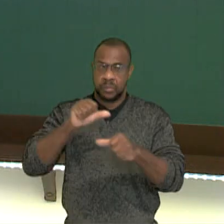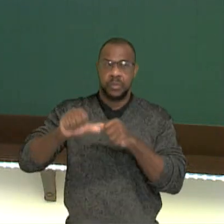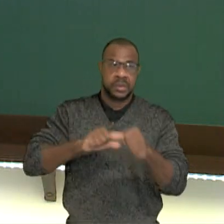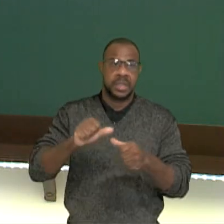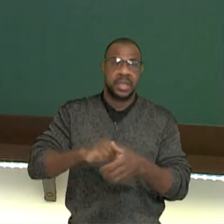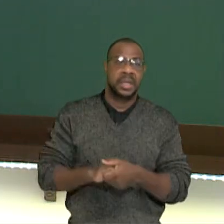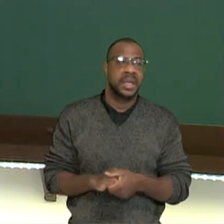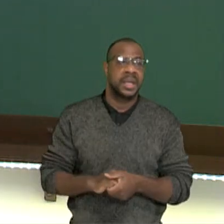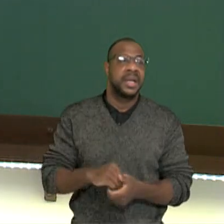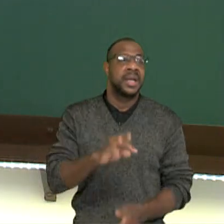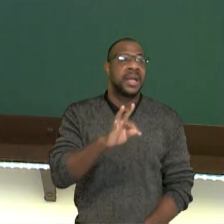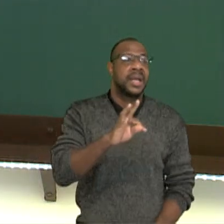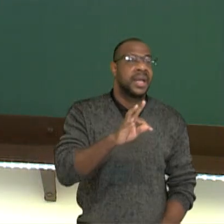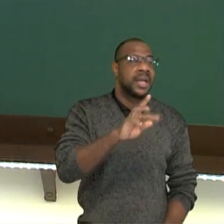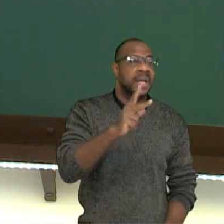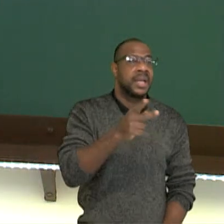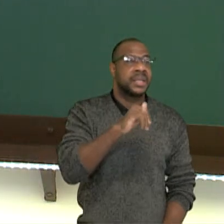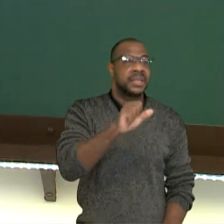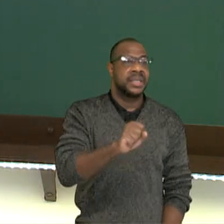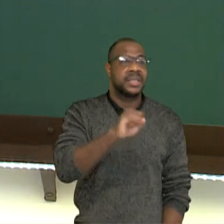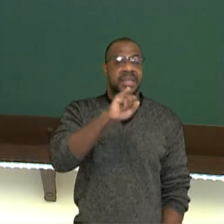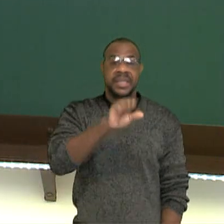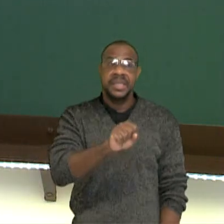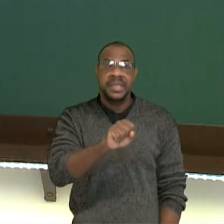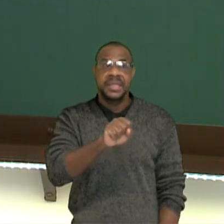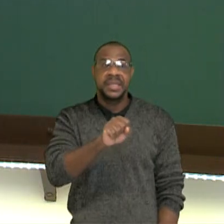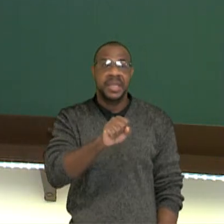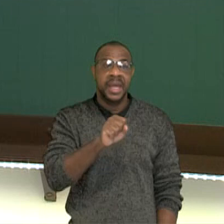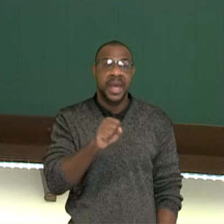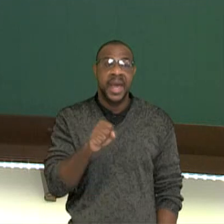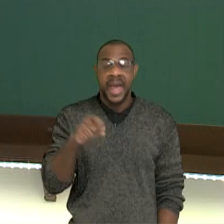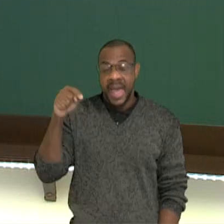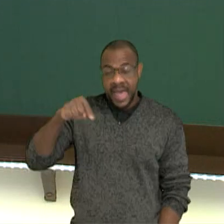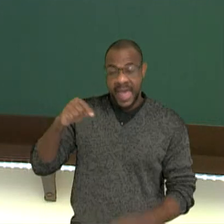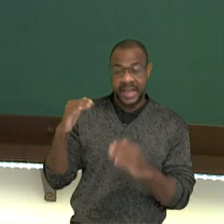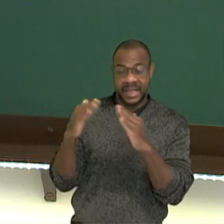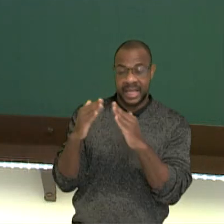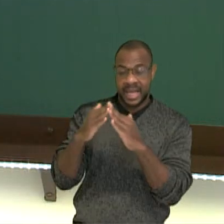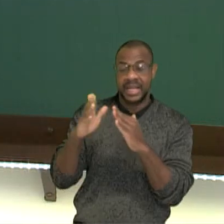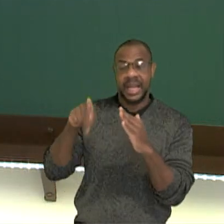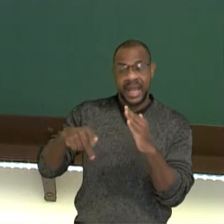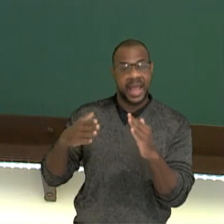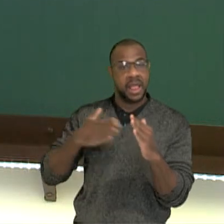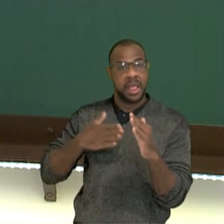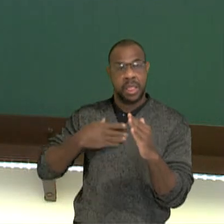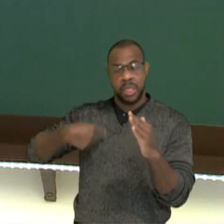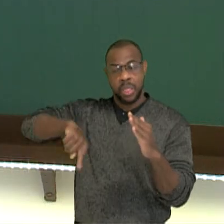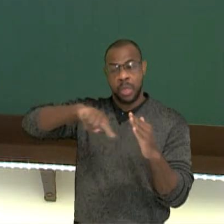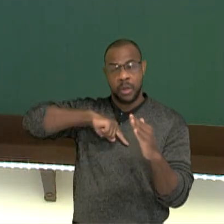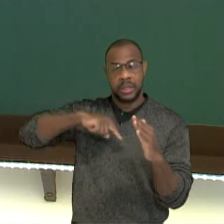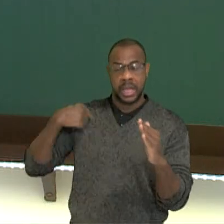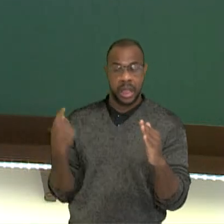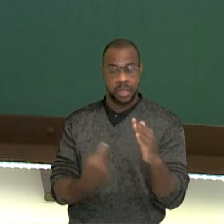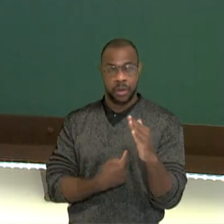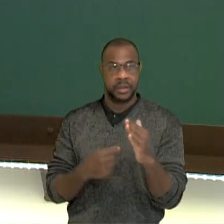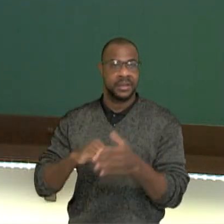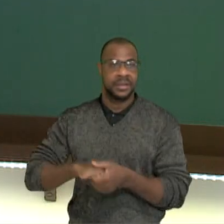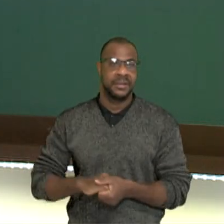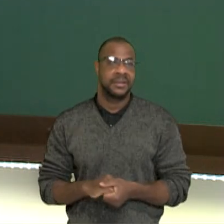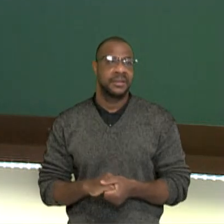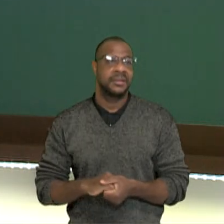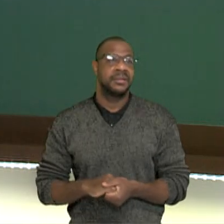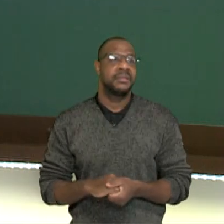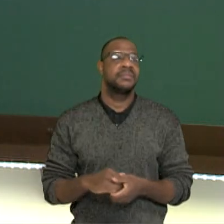This is our house. Esta casa é nossa. Ou this is their house.